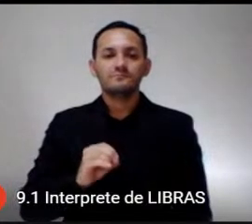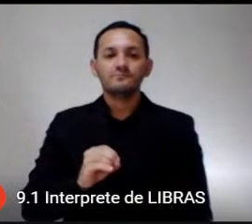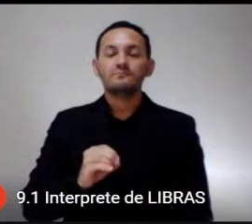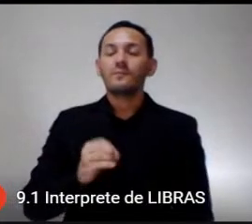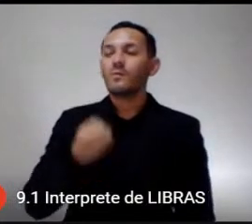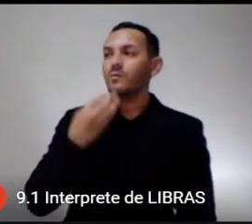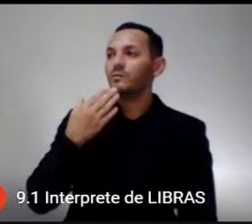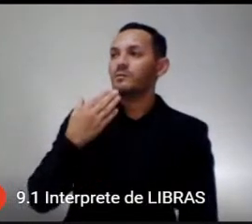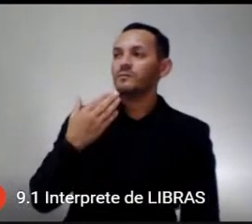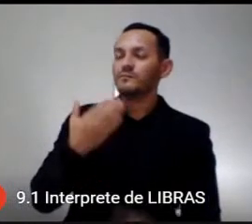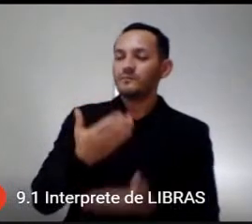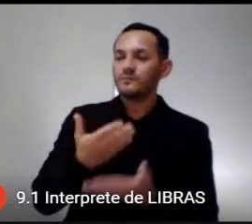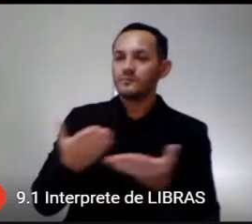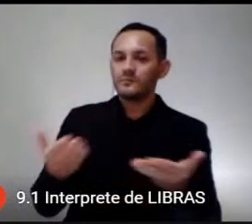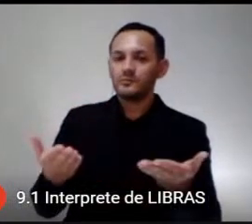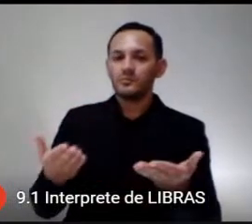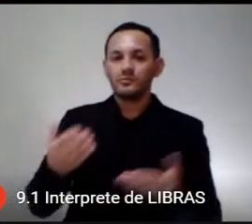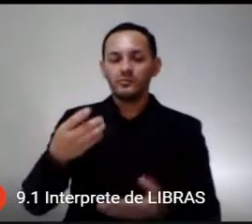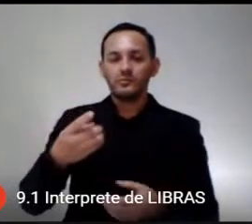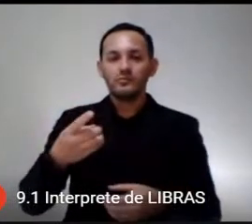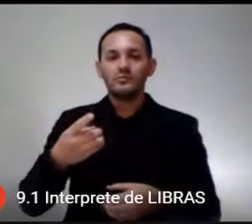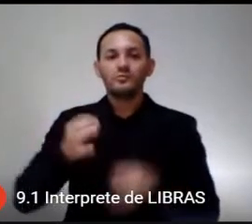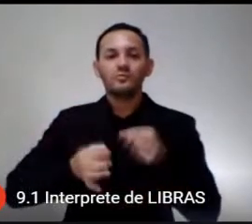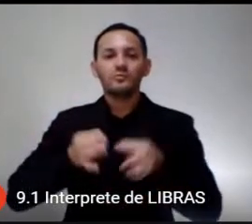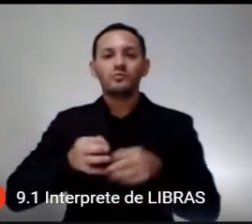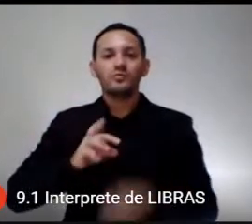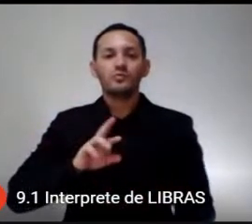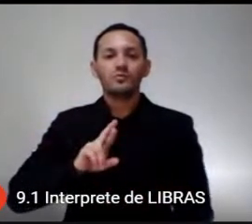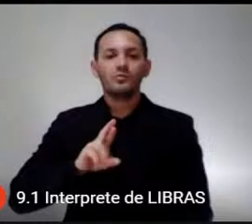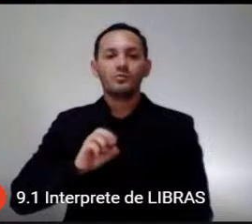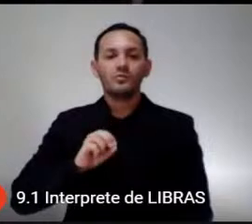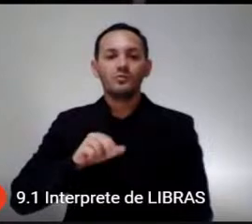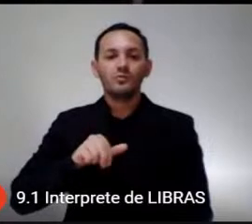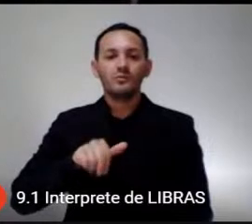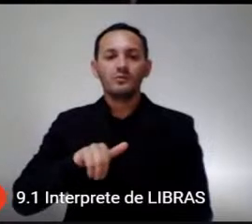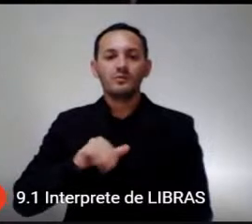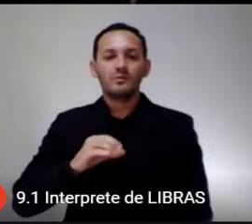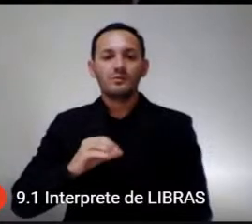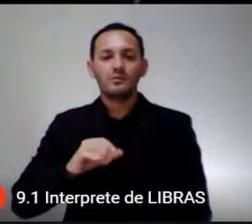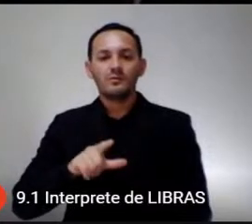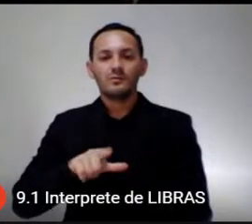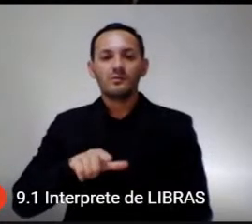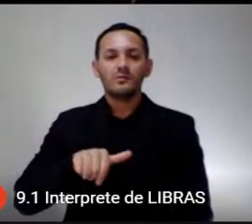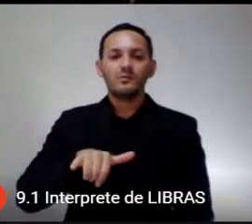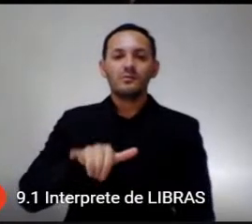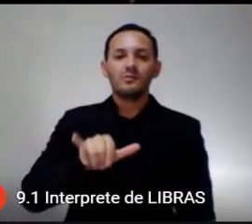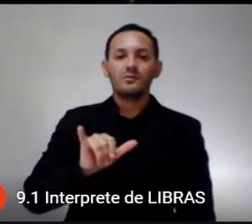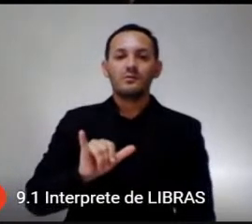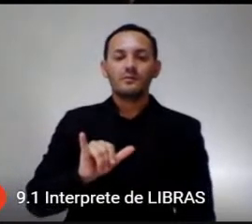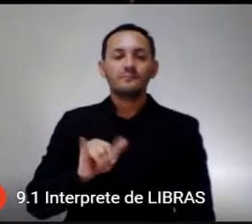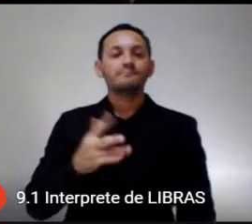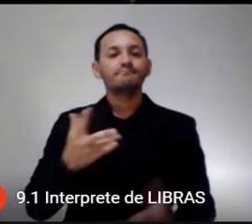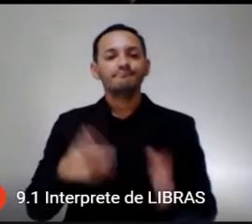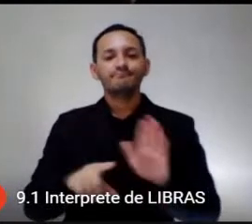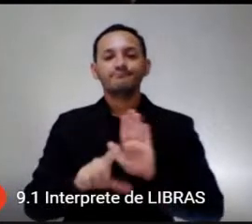Rony Clay, eu também examinei aqui com bastante atenção o texto da lei e, de fato, o texto da lei,